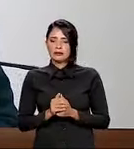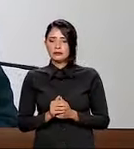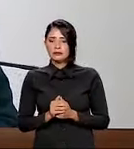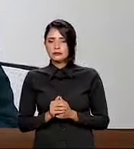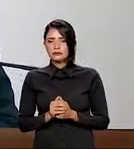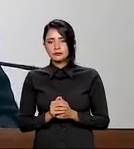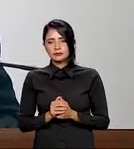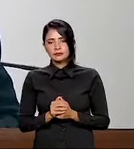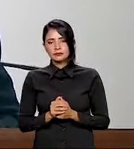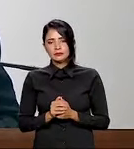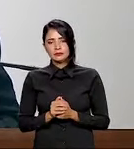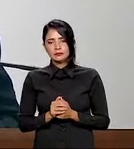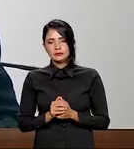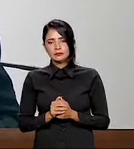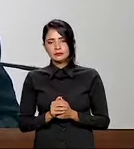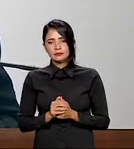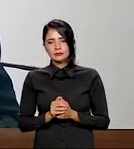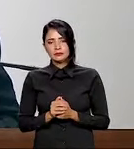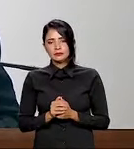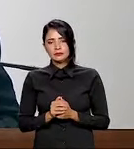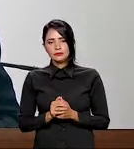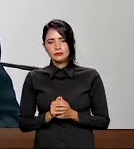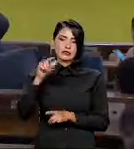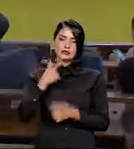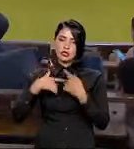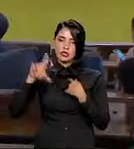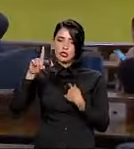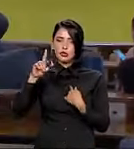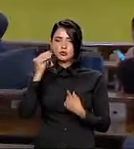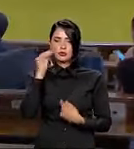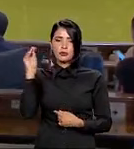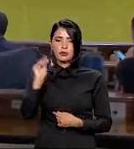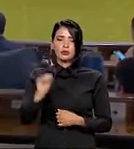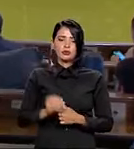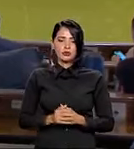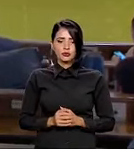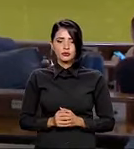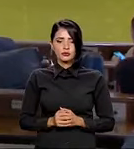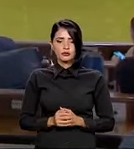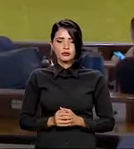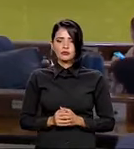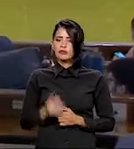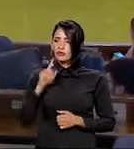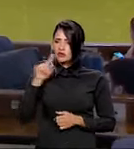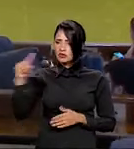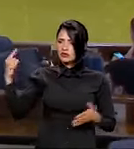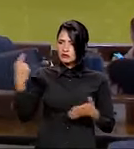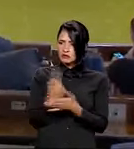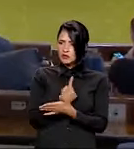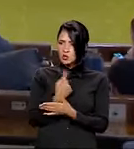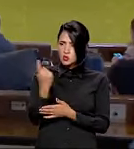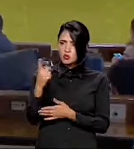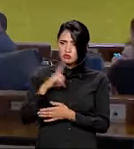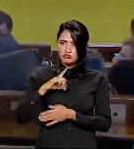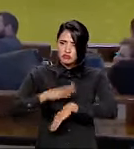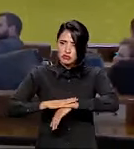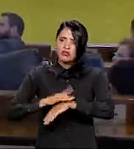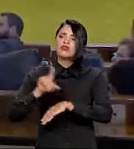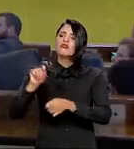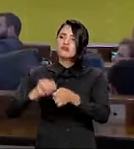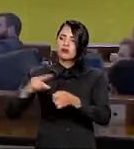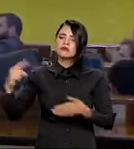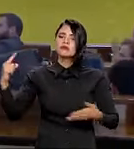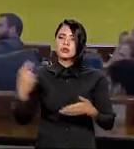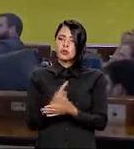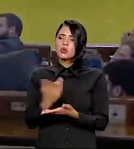até a próxima, se Deus quiser. Um beijo. Você estava querendo fazer uma pergunta a tempo. Faça a